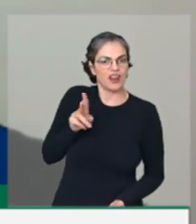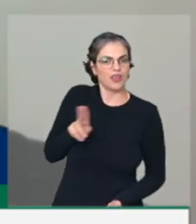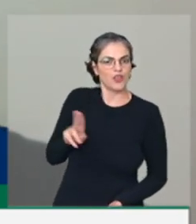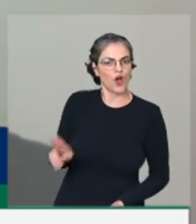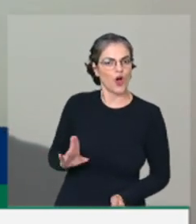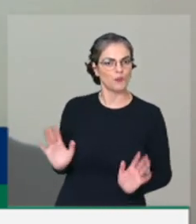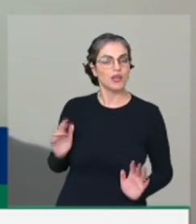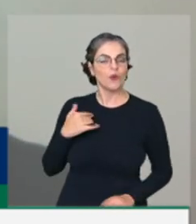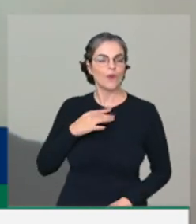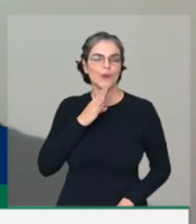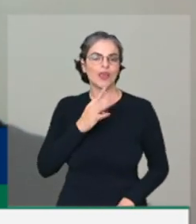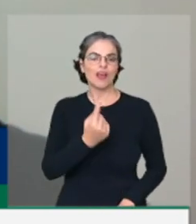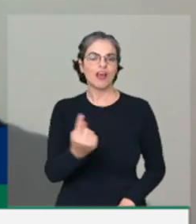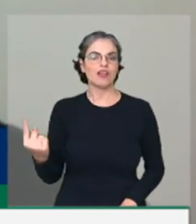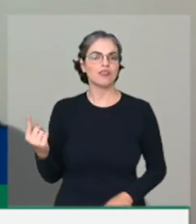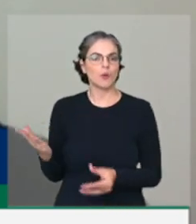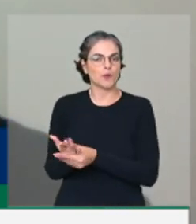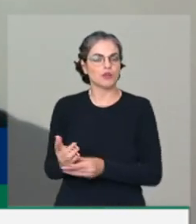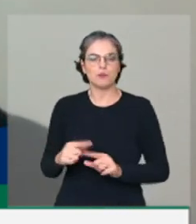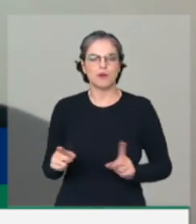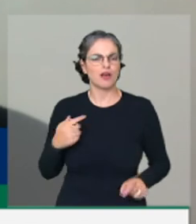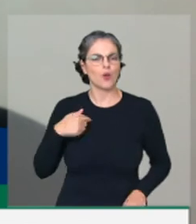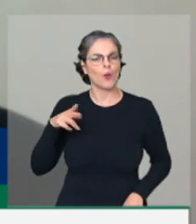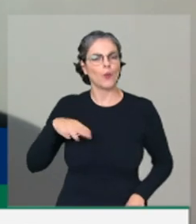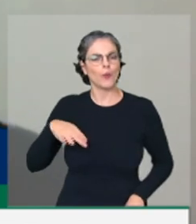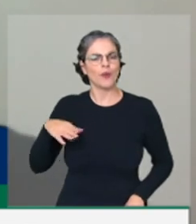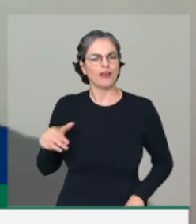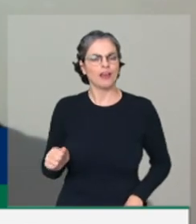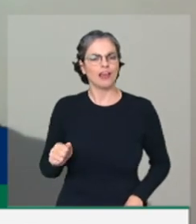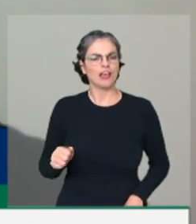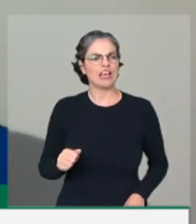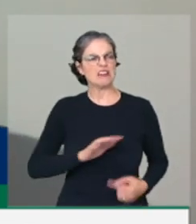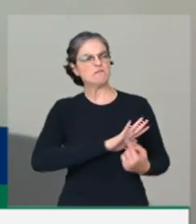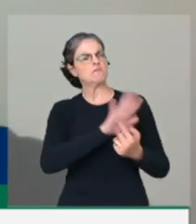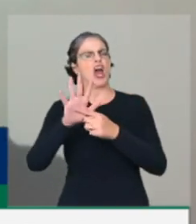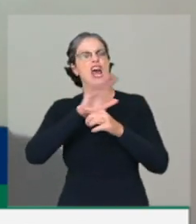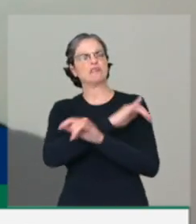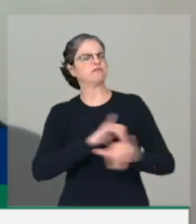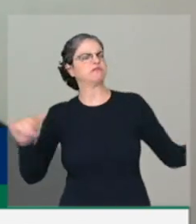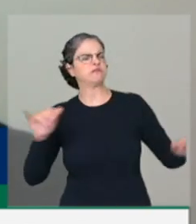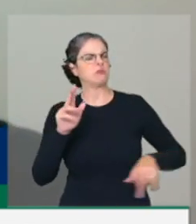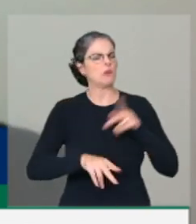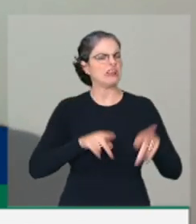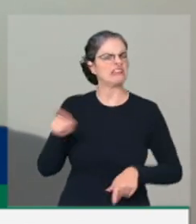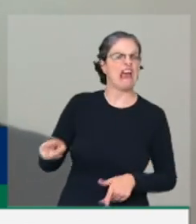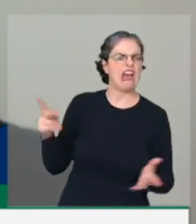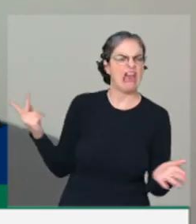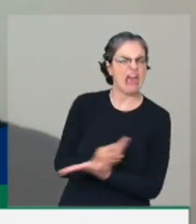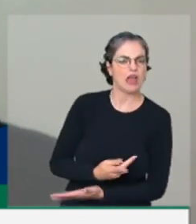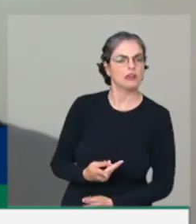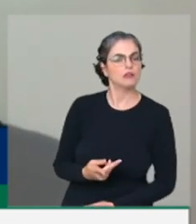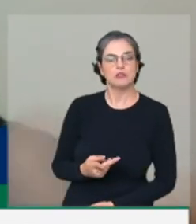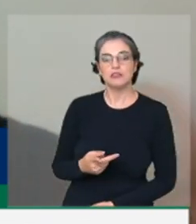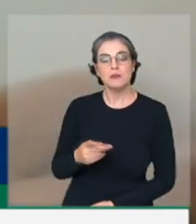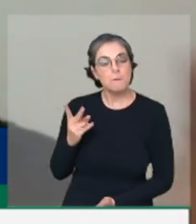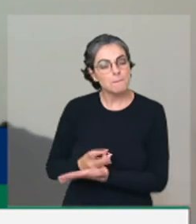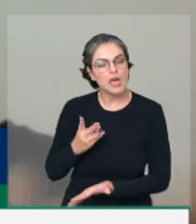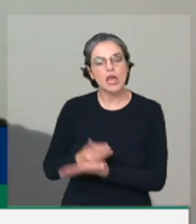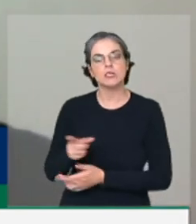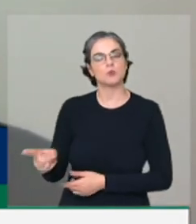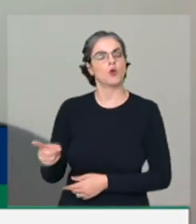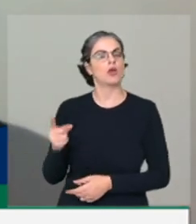processo de cada um. Mas nunca quis levar a execração pública, por mais antagônico que ele seja, por mais